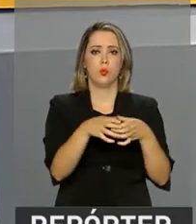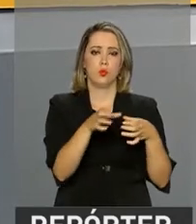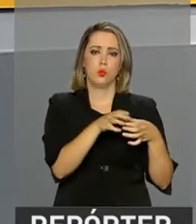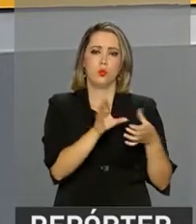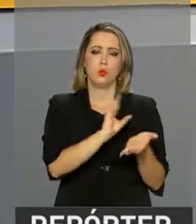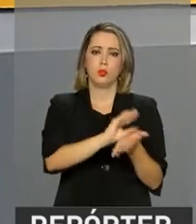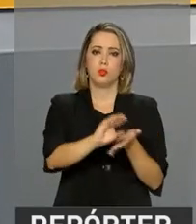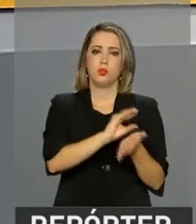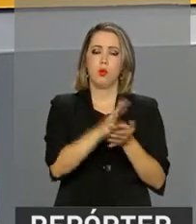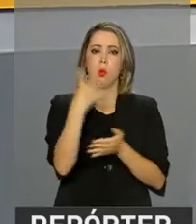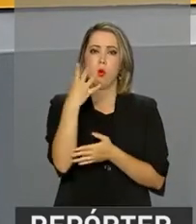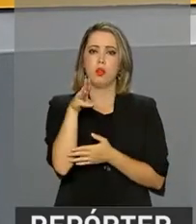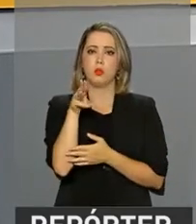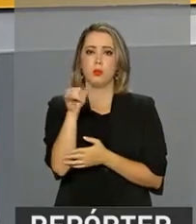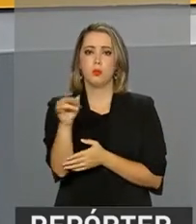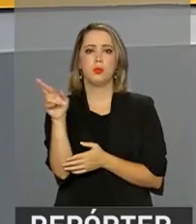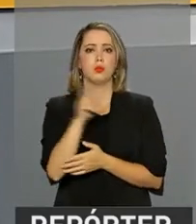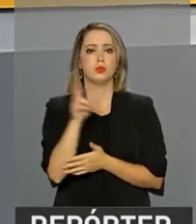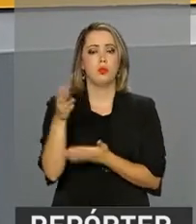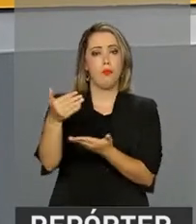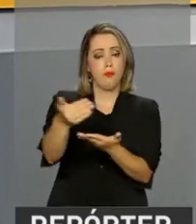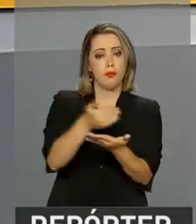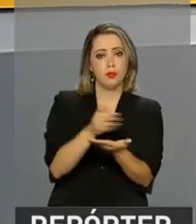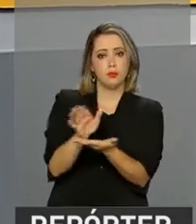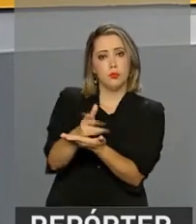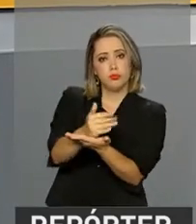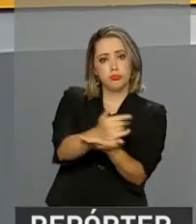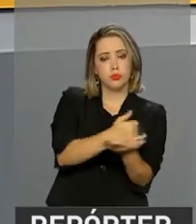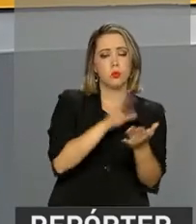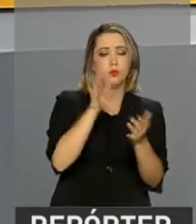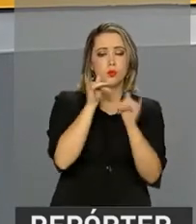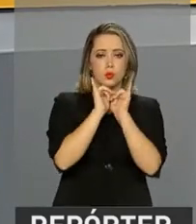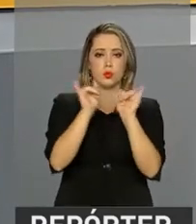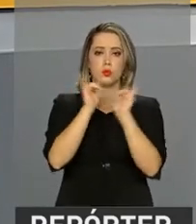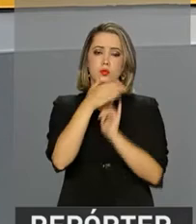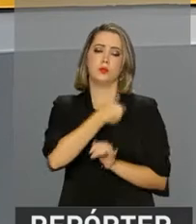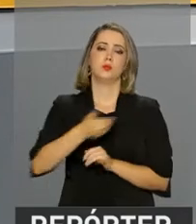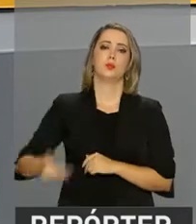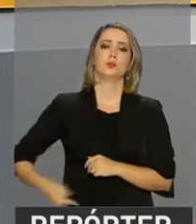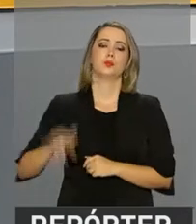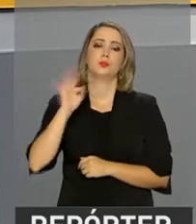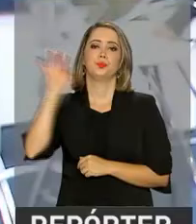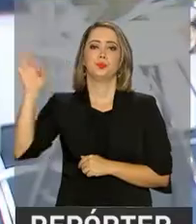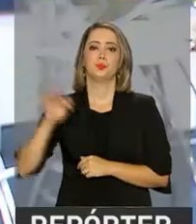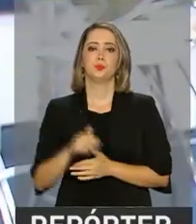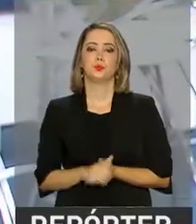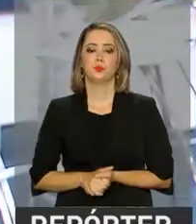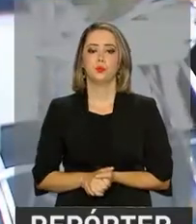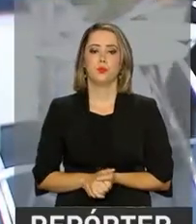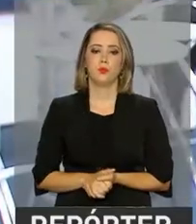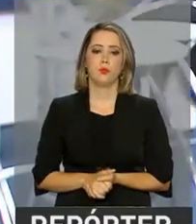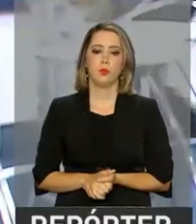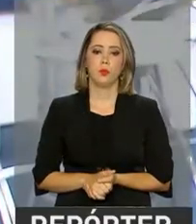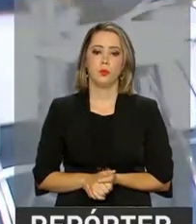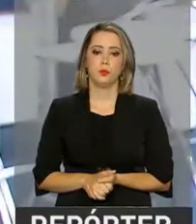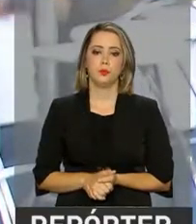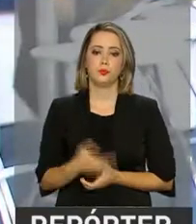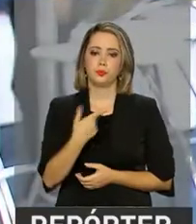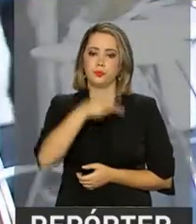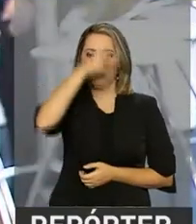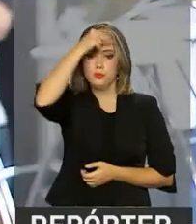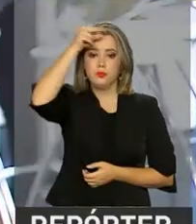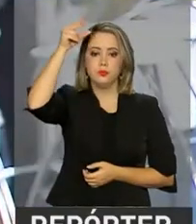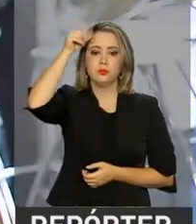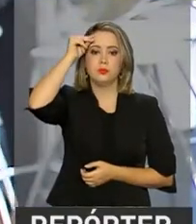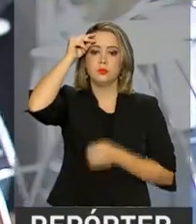recursos, R$ 4 bilhões, vem de um fundo anunciado pelo governo federal. Débora é prefeita de